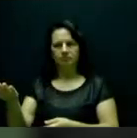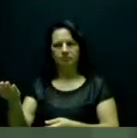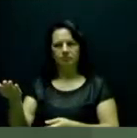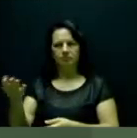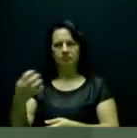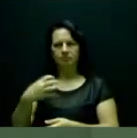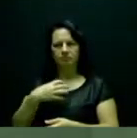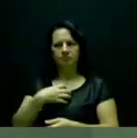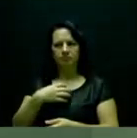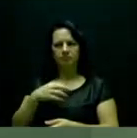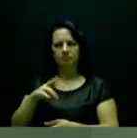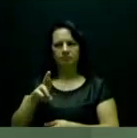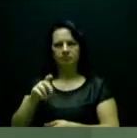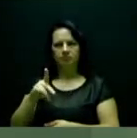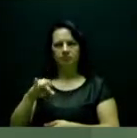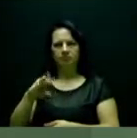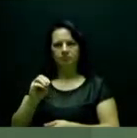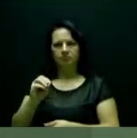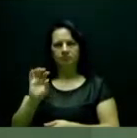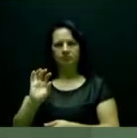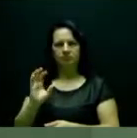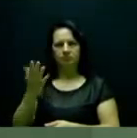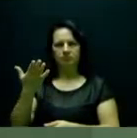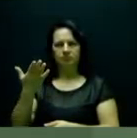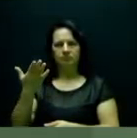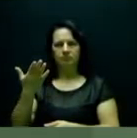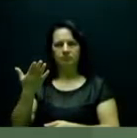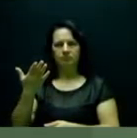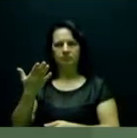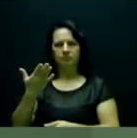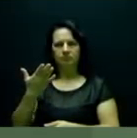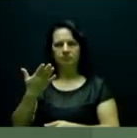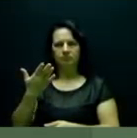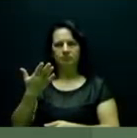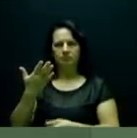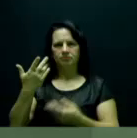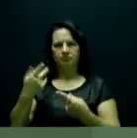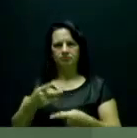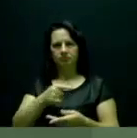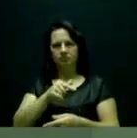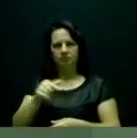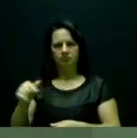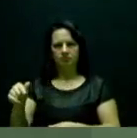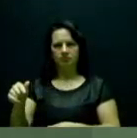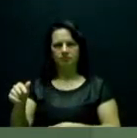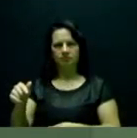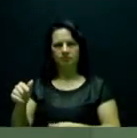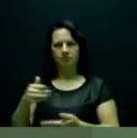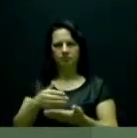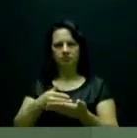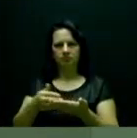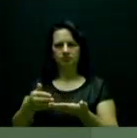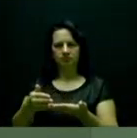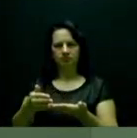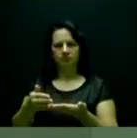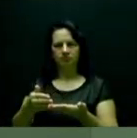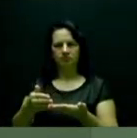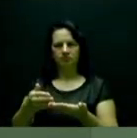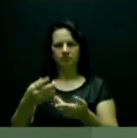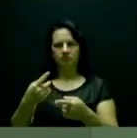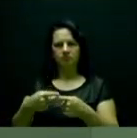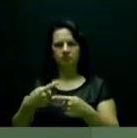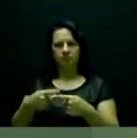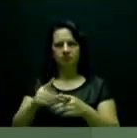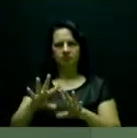que repudio, mas que aconteceu comigo esta semana. Quero iniciar aqui porque o